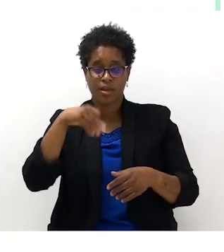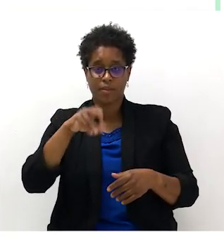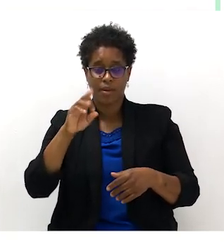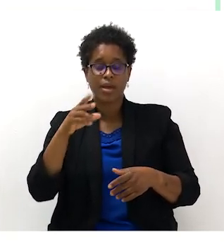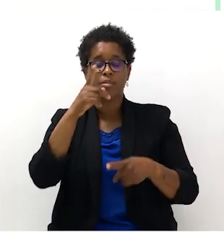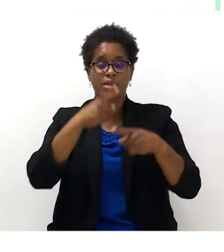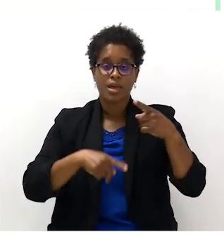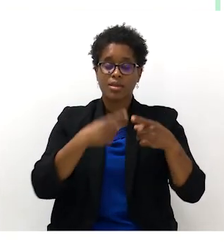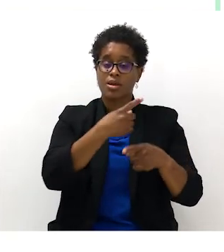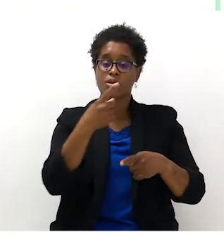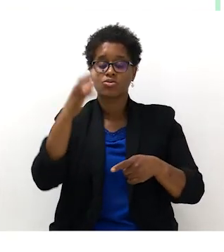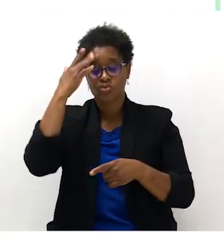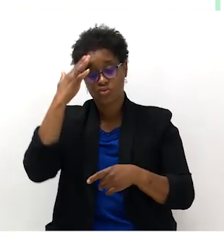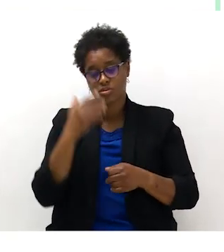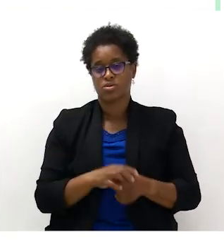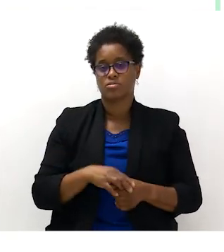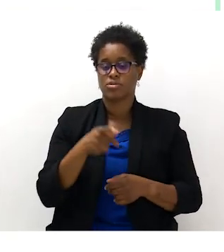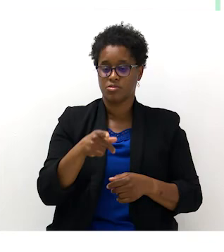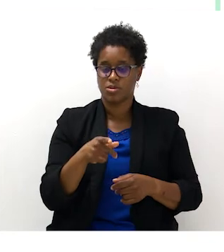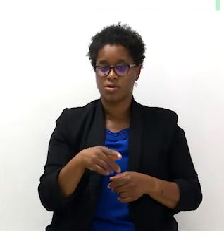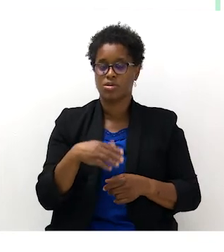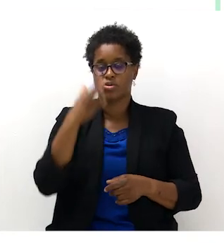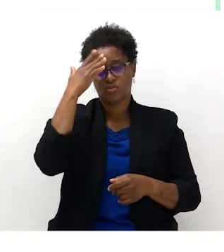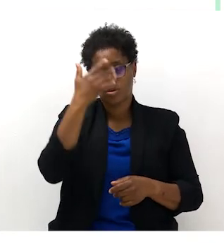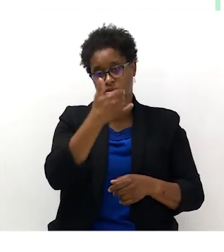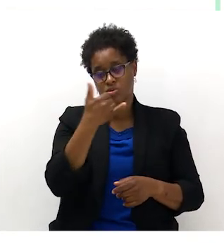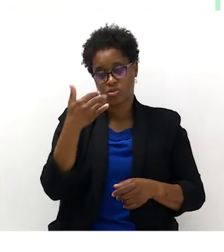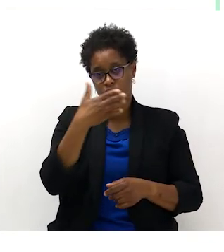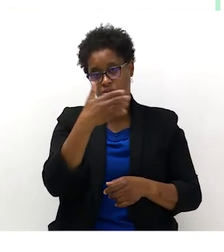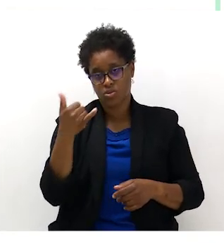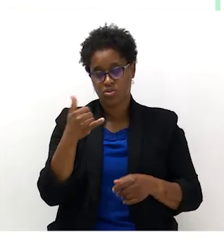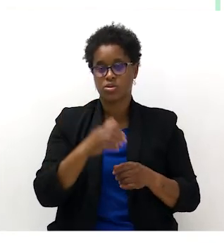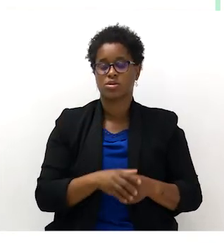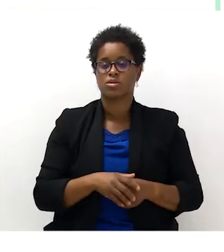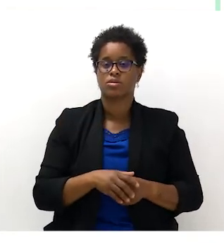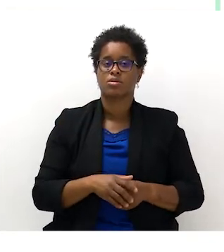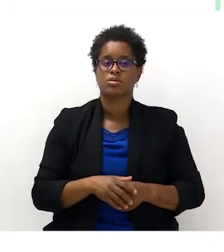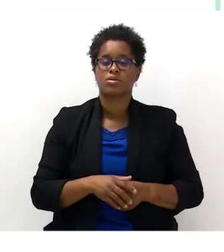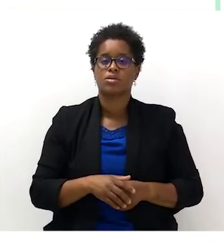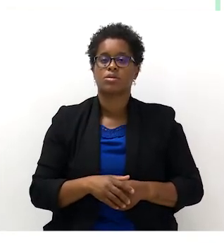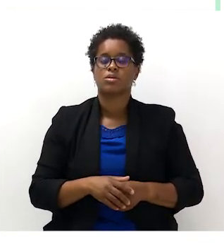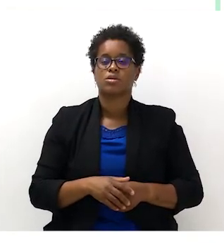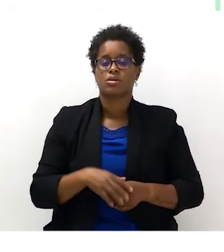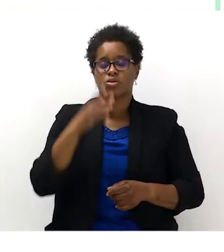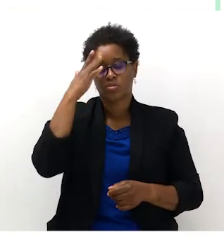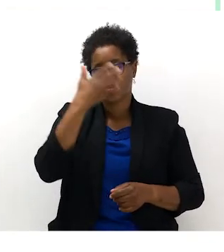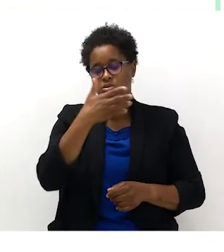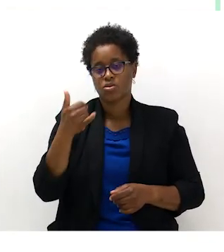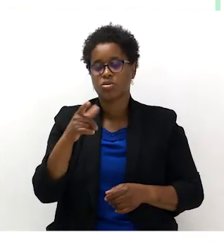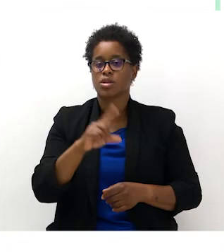dos números. Temos aqui números 12 e número 12 e